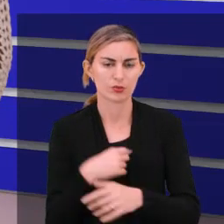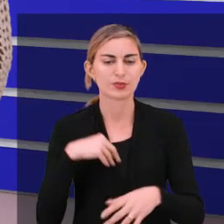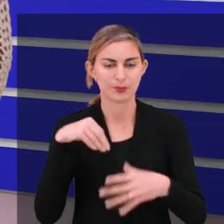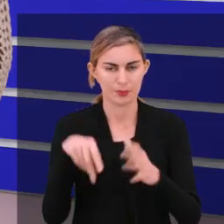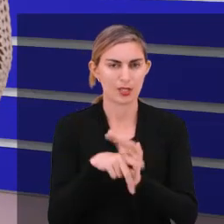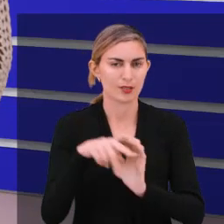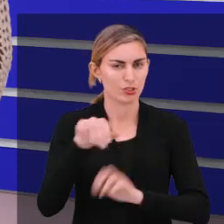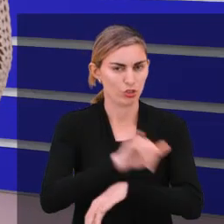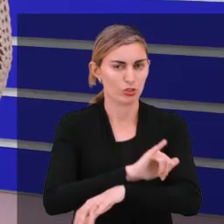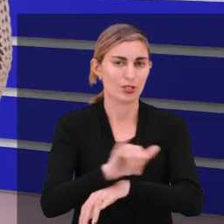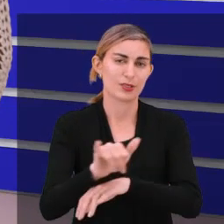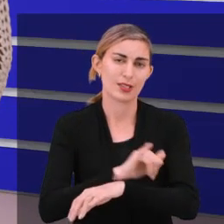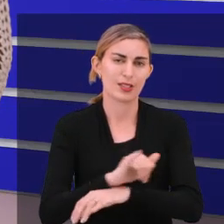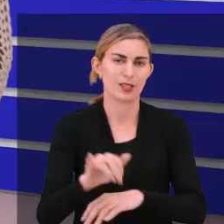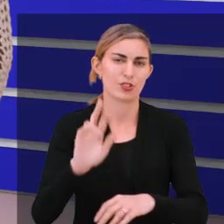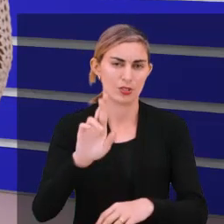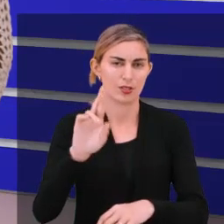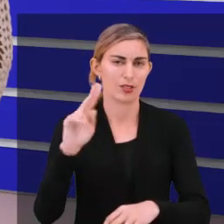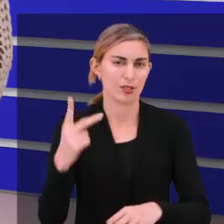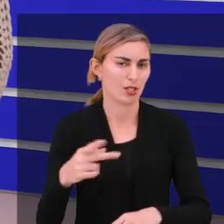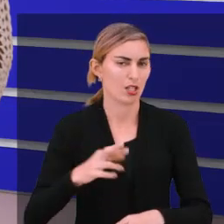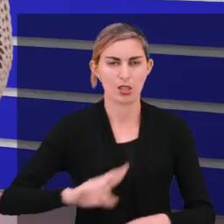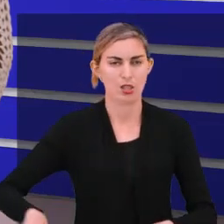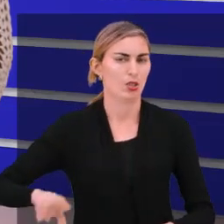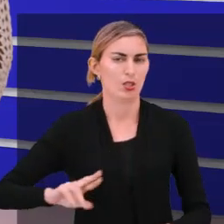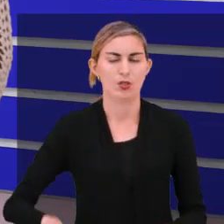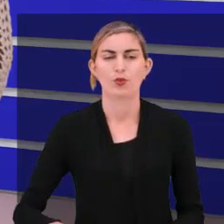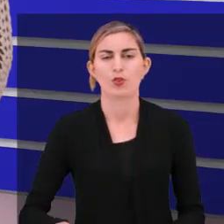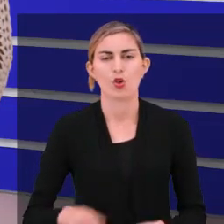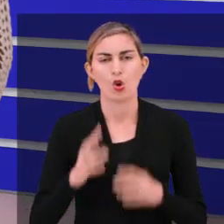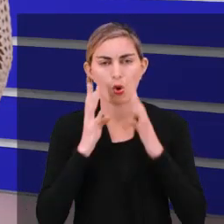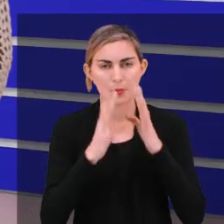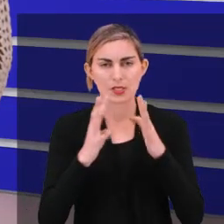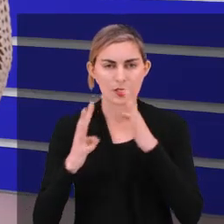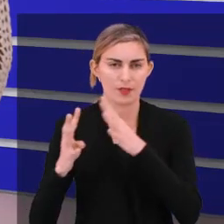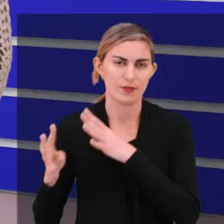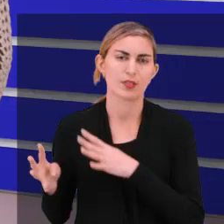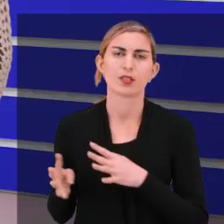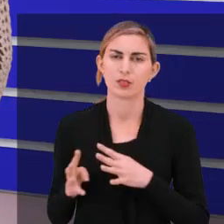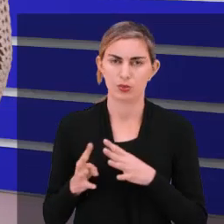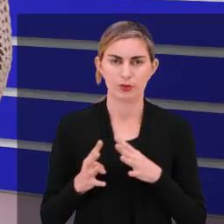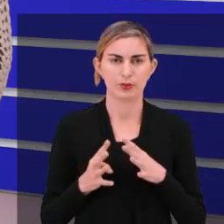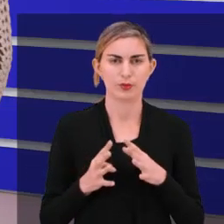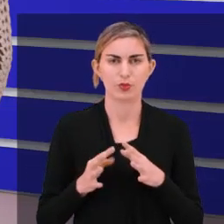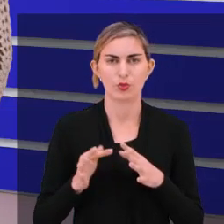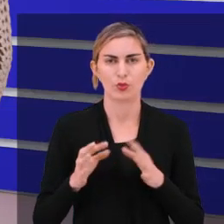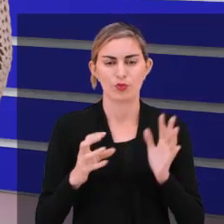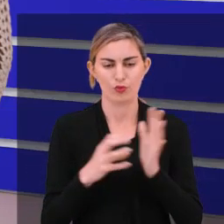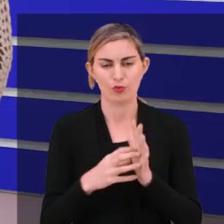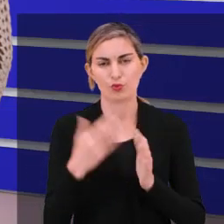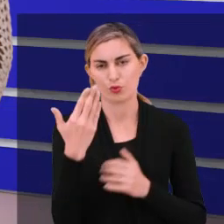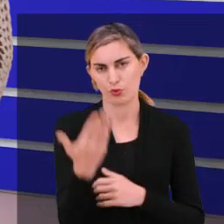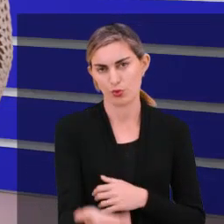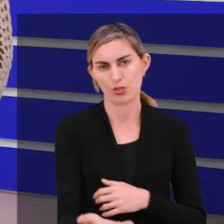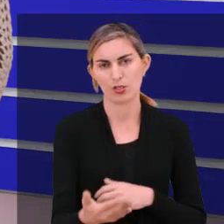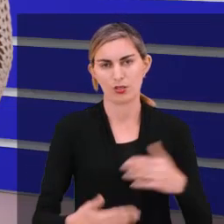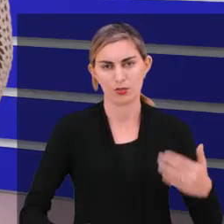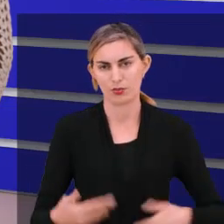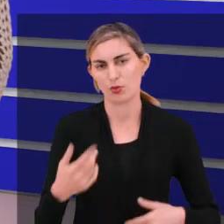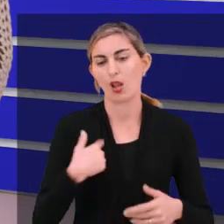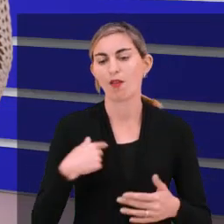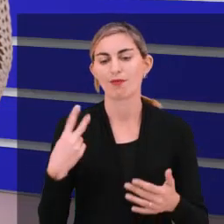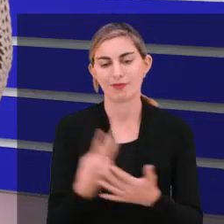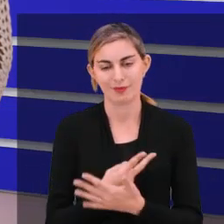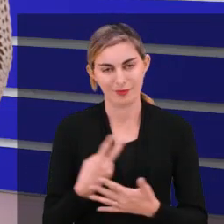na estratégia do RH. O RH não estava observando o funcionário. Era um